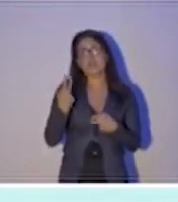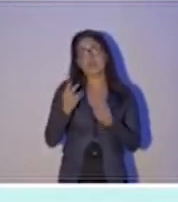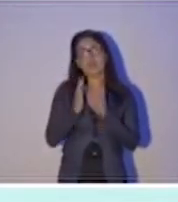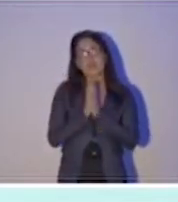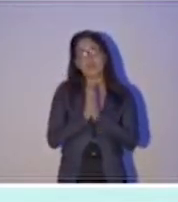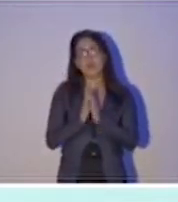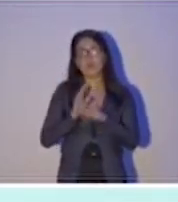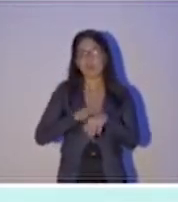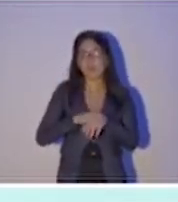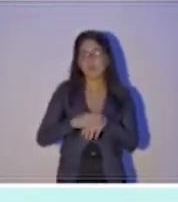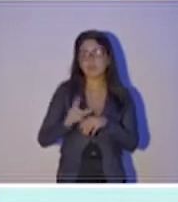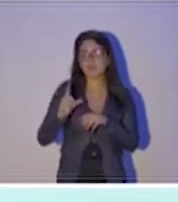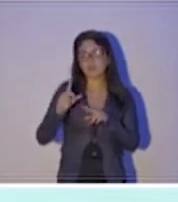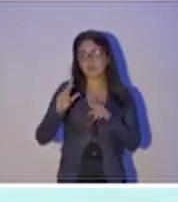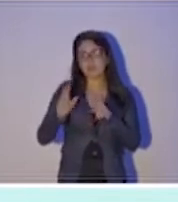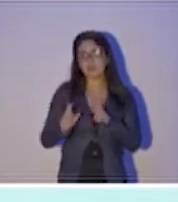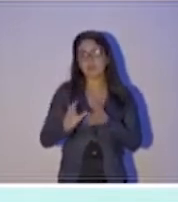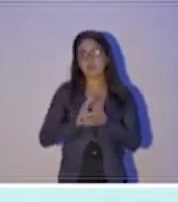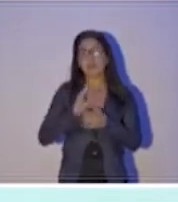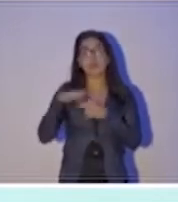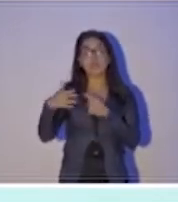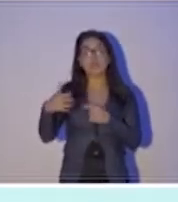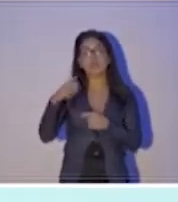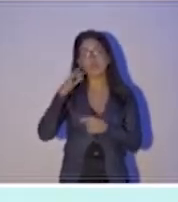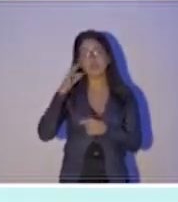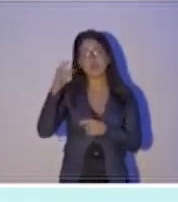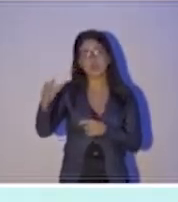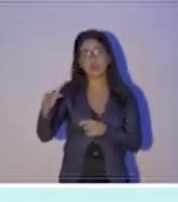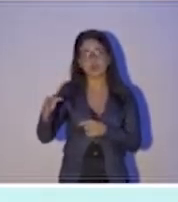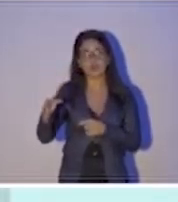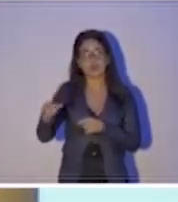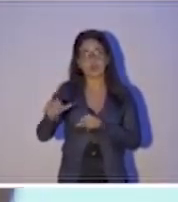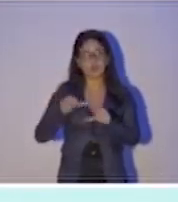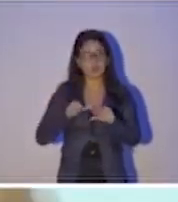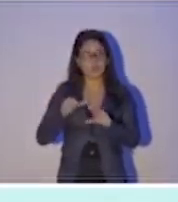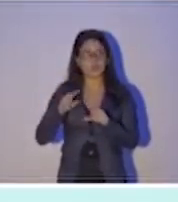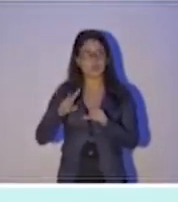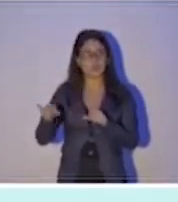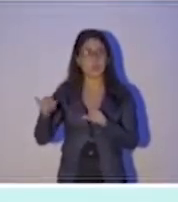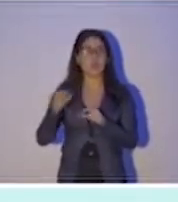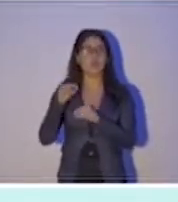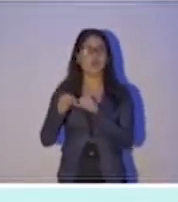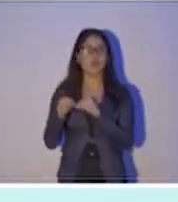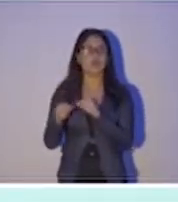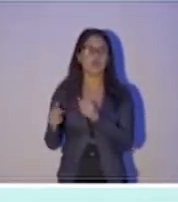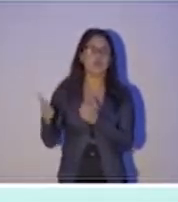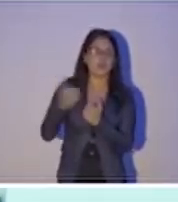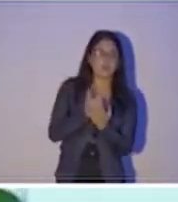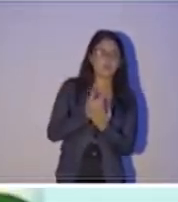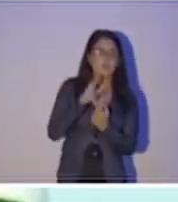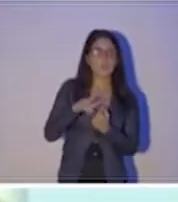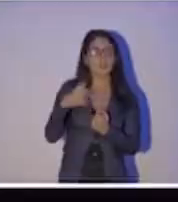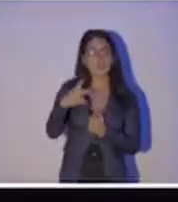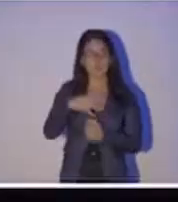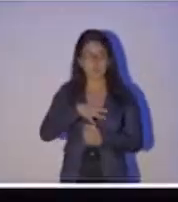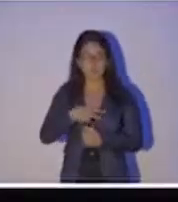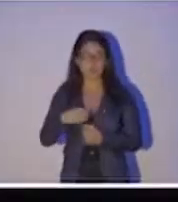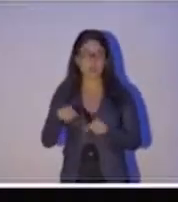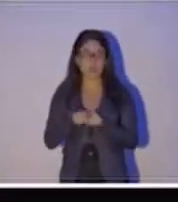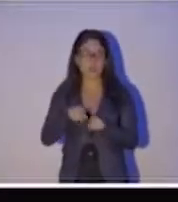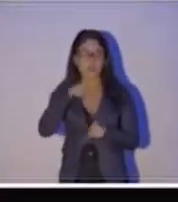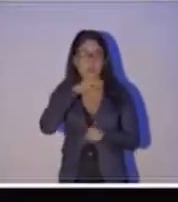gente, porque, quando a gente estiver no lugar de vocês, a gente vai investir nos filhos e nos netos de vocês. Então, é bem isso aí.